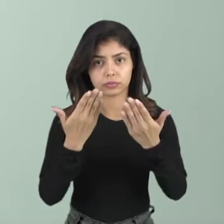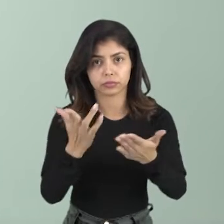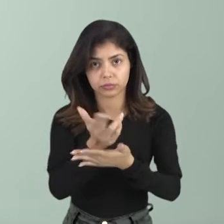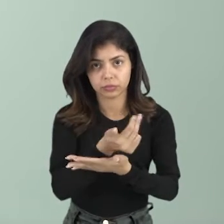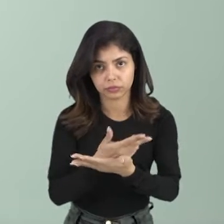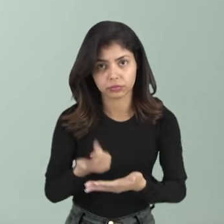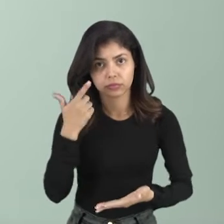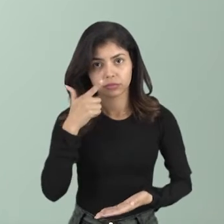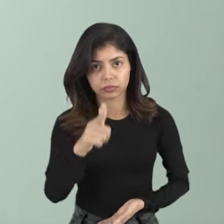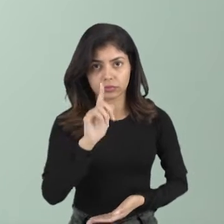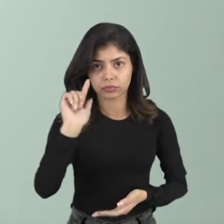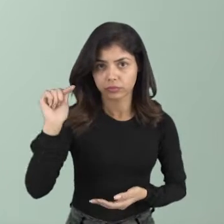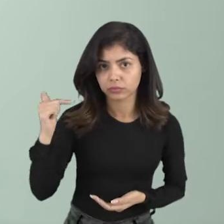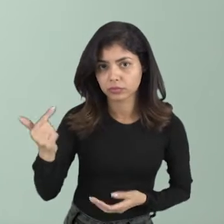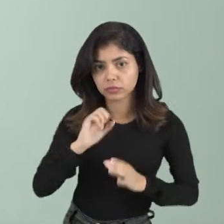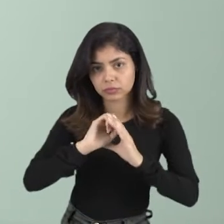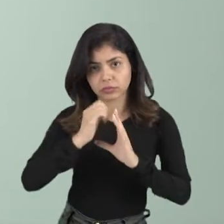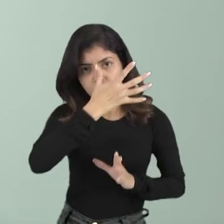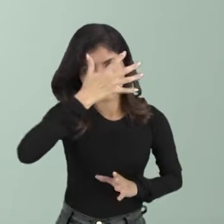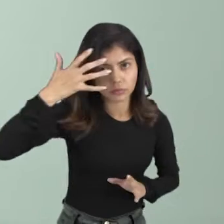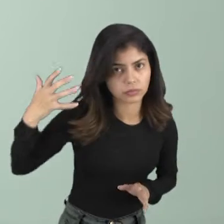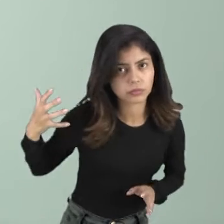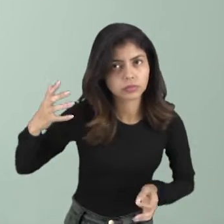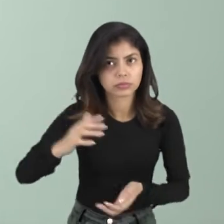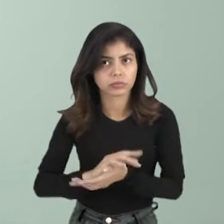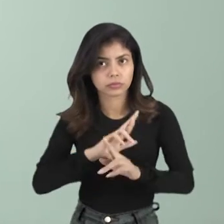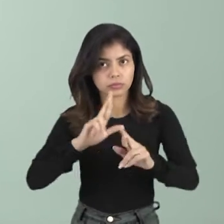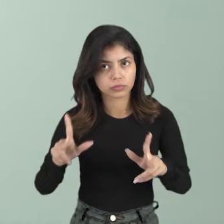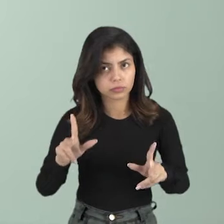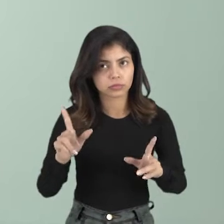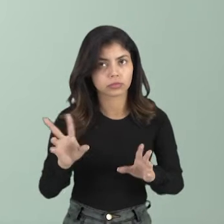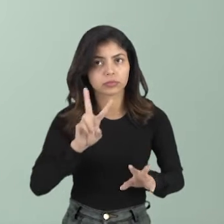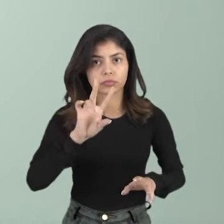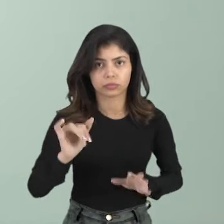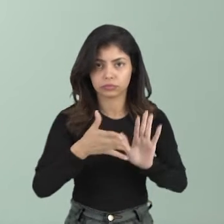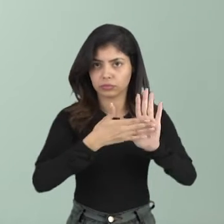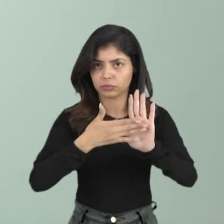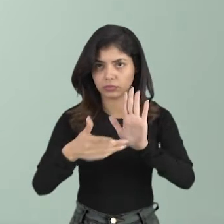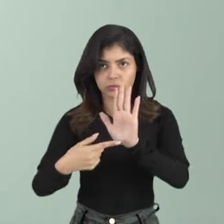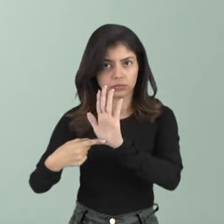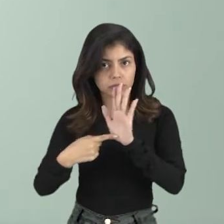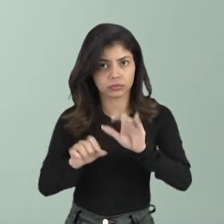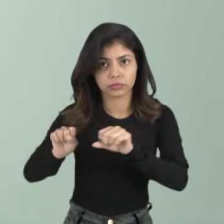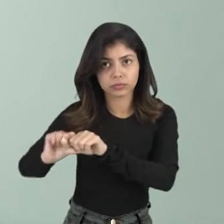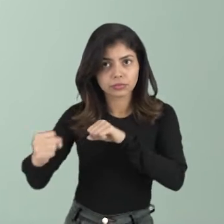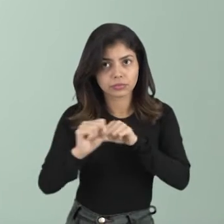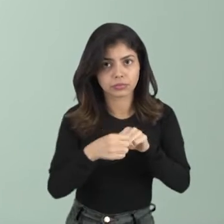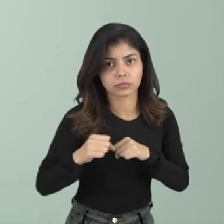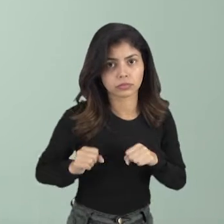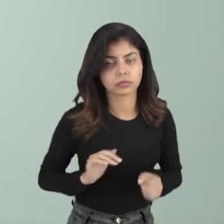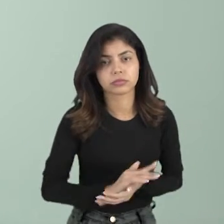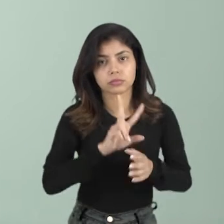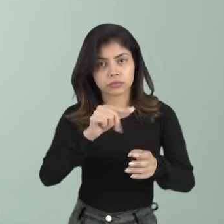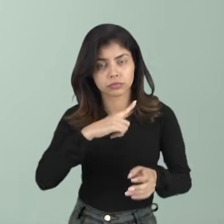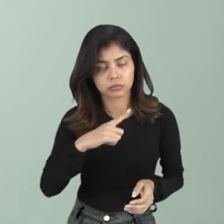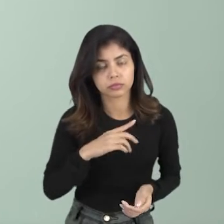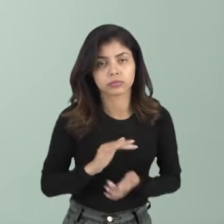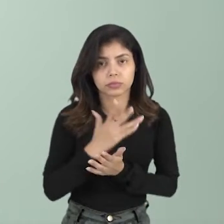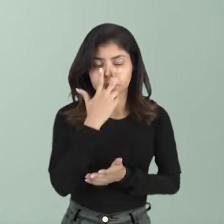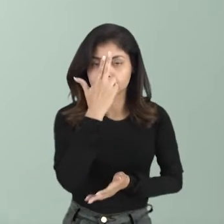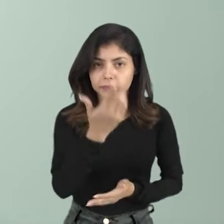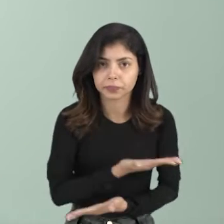que a arte ela ganhe um outro caráter e aí esse caráter vai propor algumas rupturas e essas rupturas